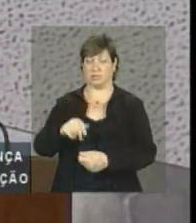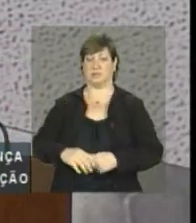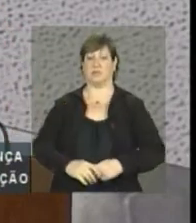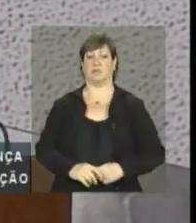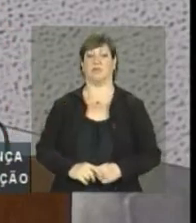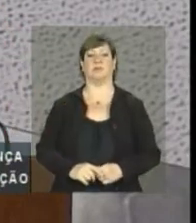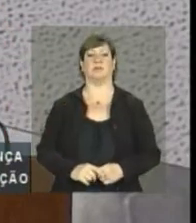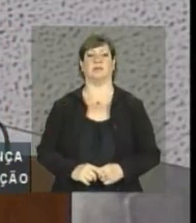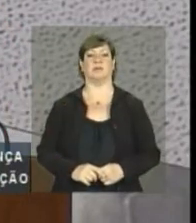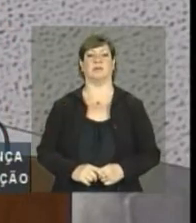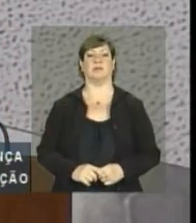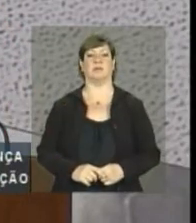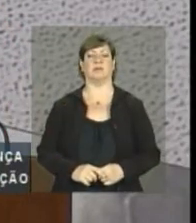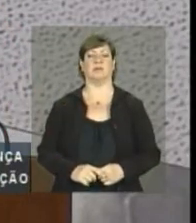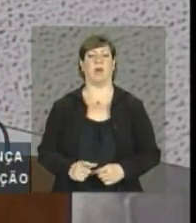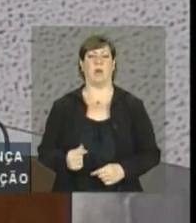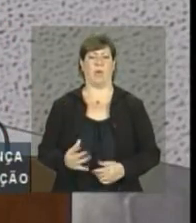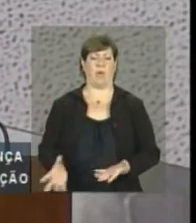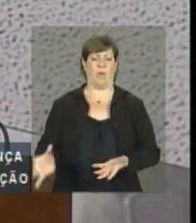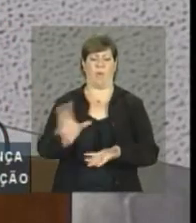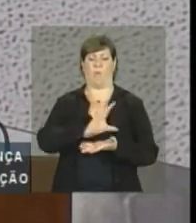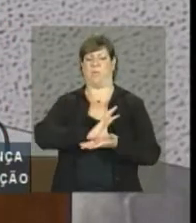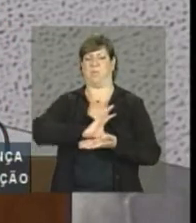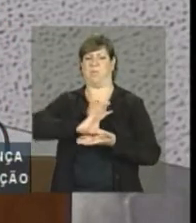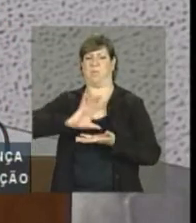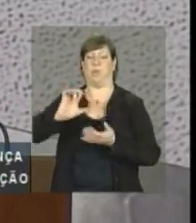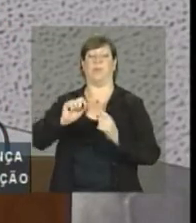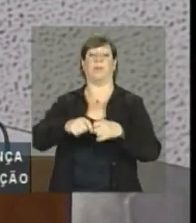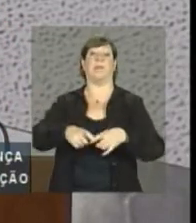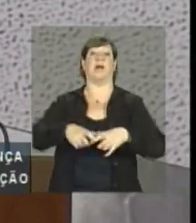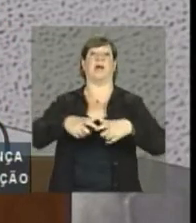ao ampliar